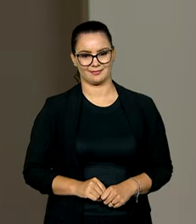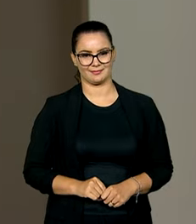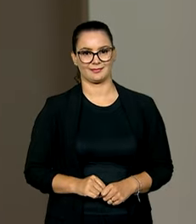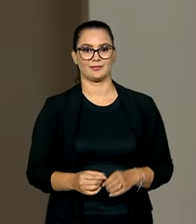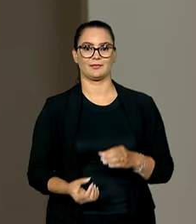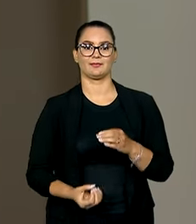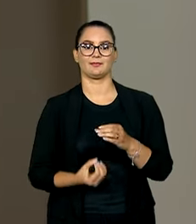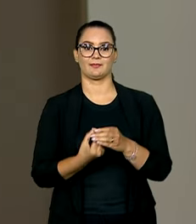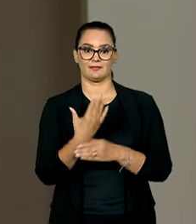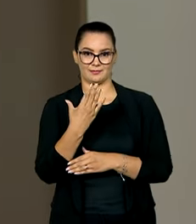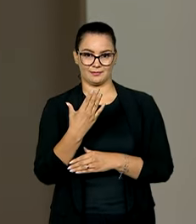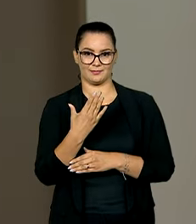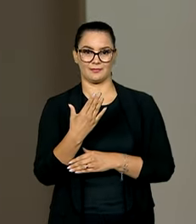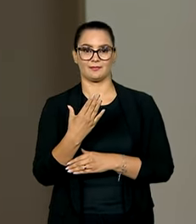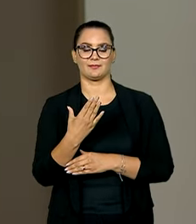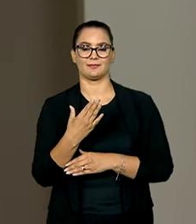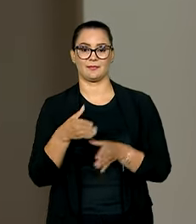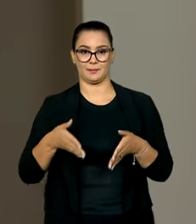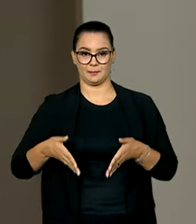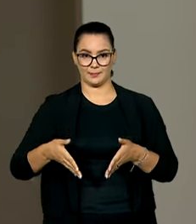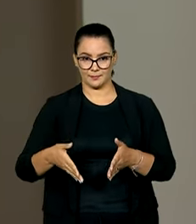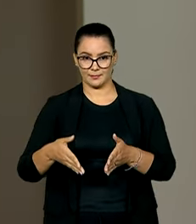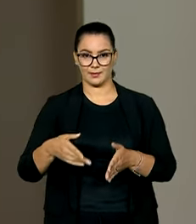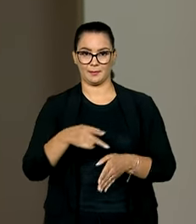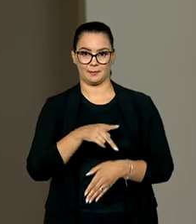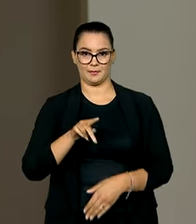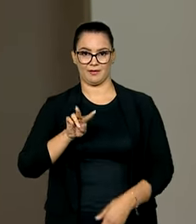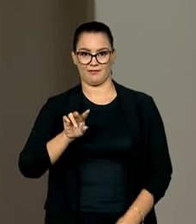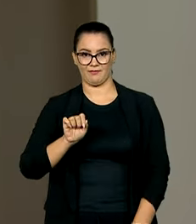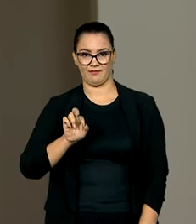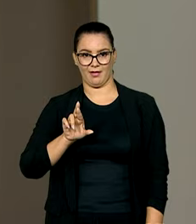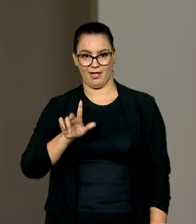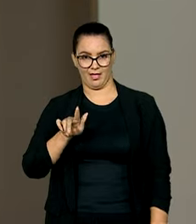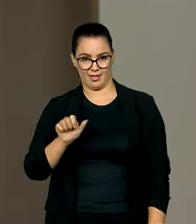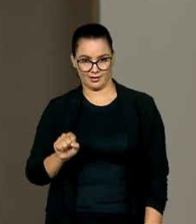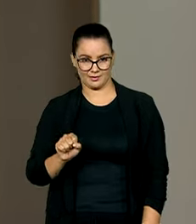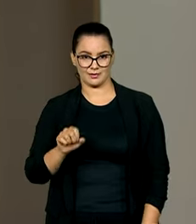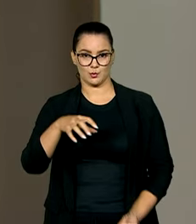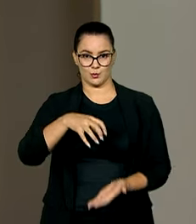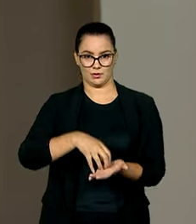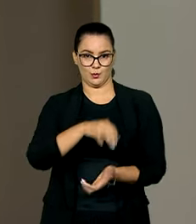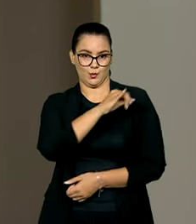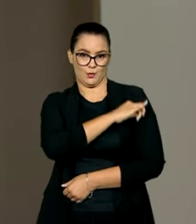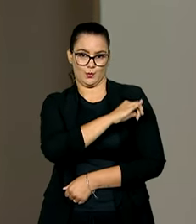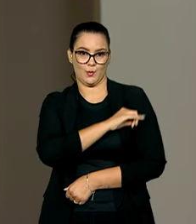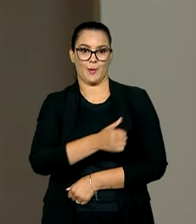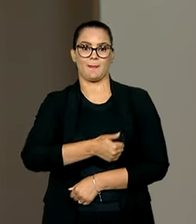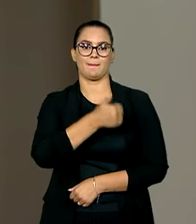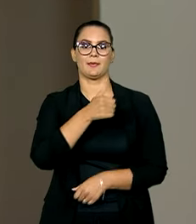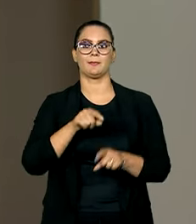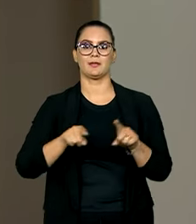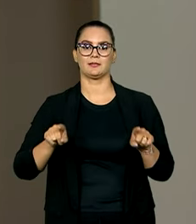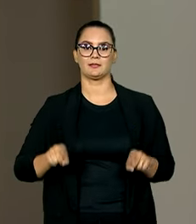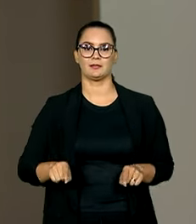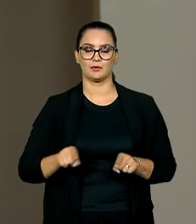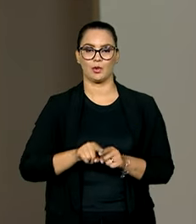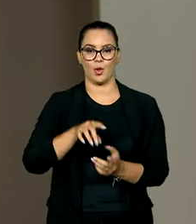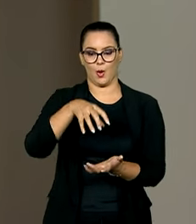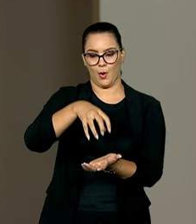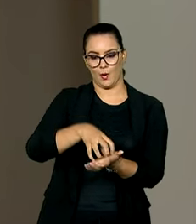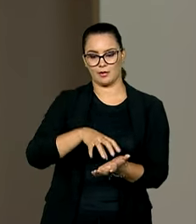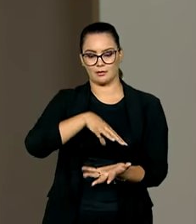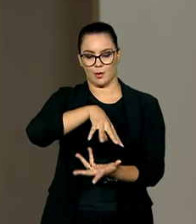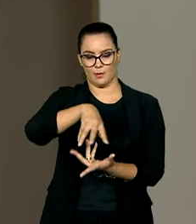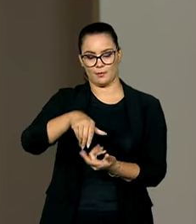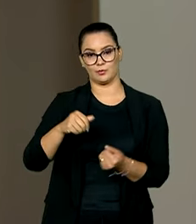Foi instalado na Avenida Presidente Vargas, no centro do Rio de Janeiro, o primeiro escritório da Organização Mundial do